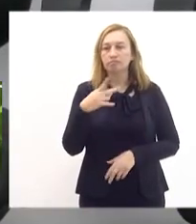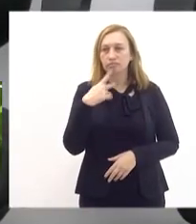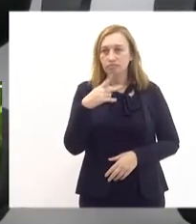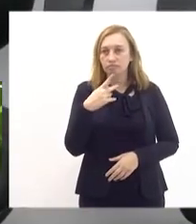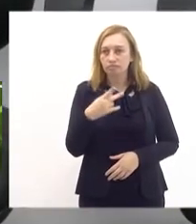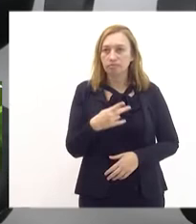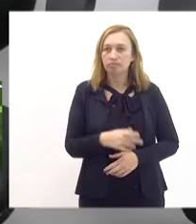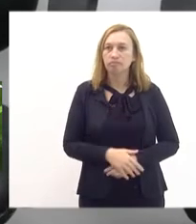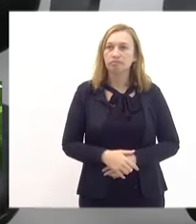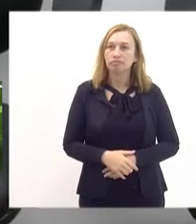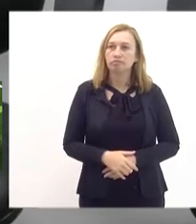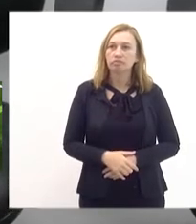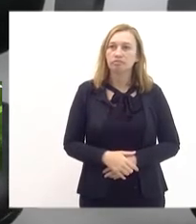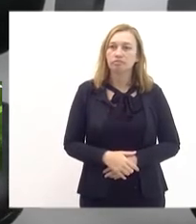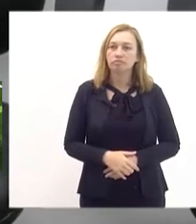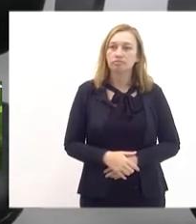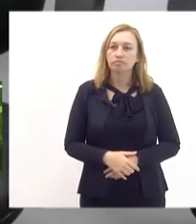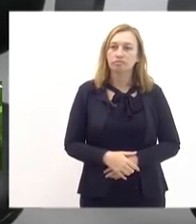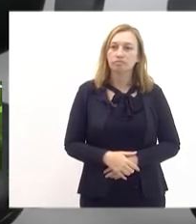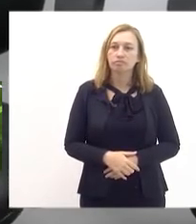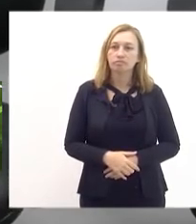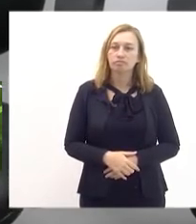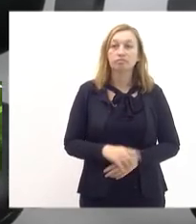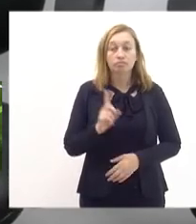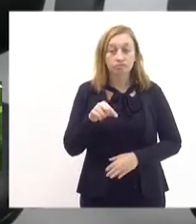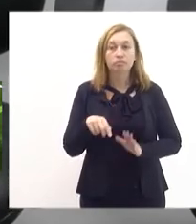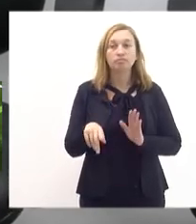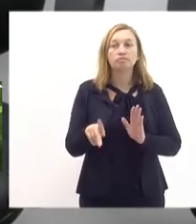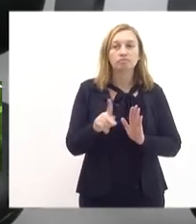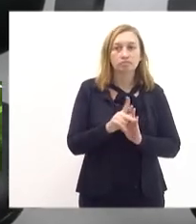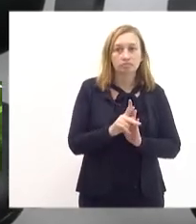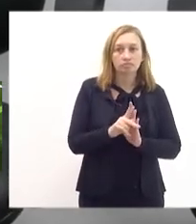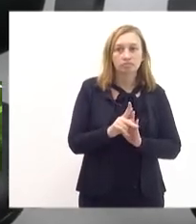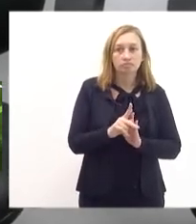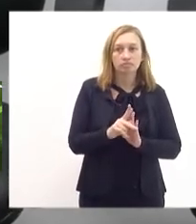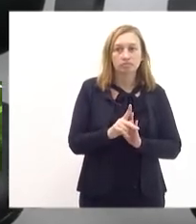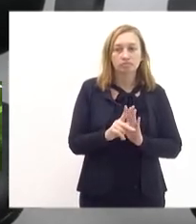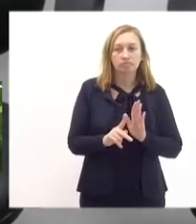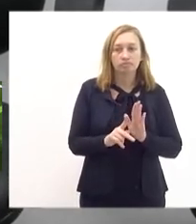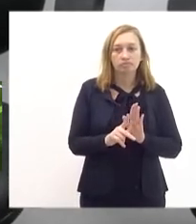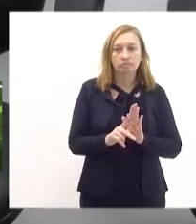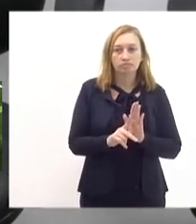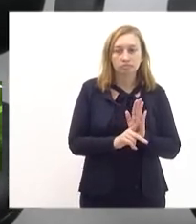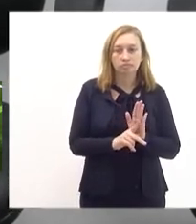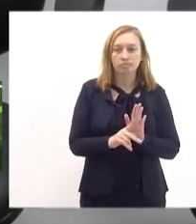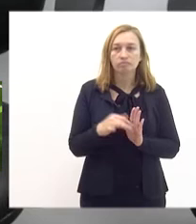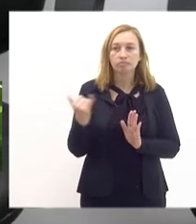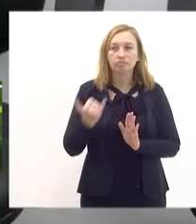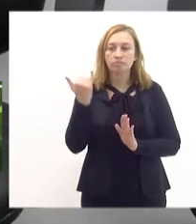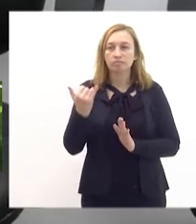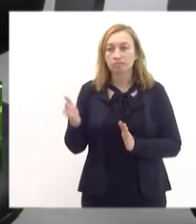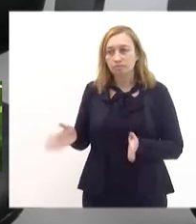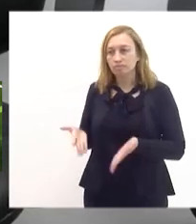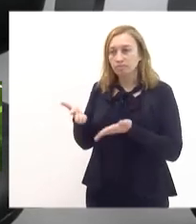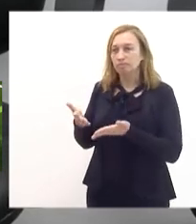que é um projeto muito importante, realmente como incentivo para as empresas